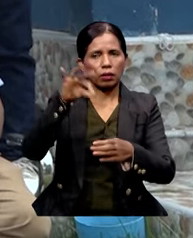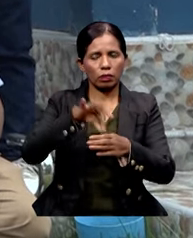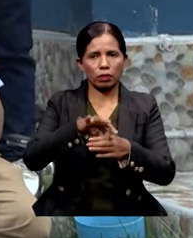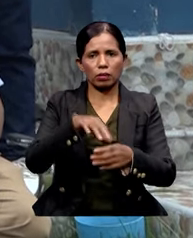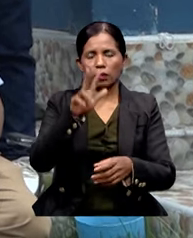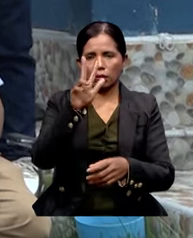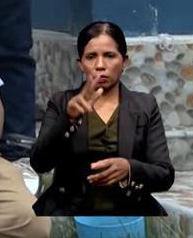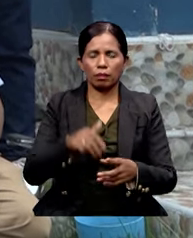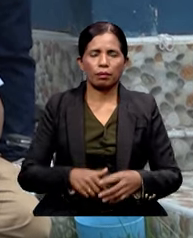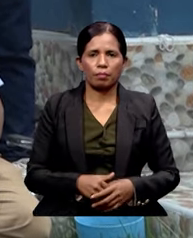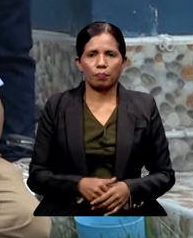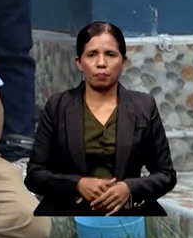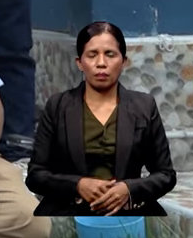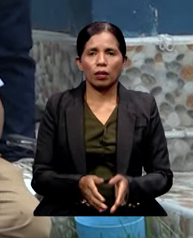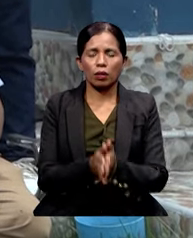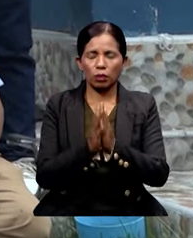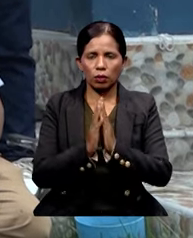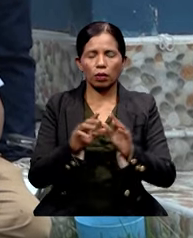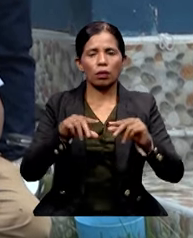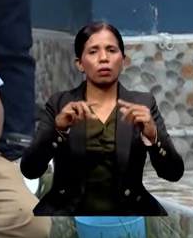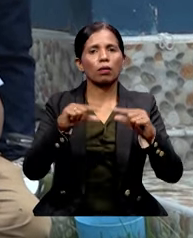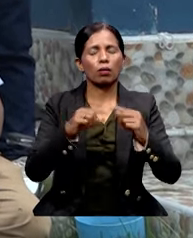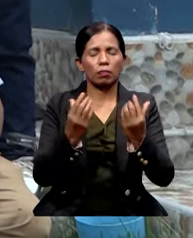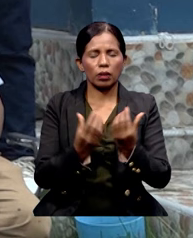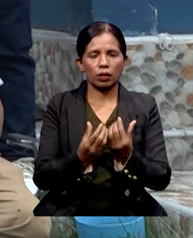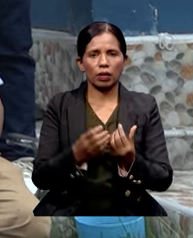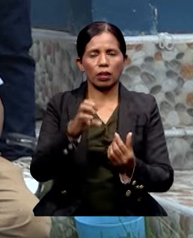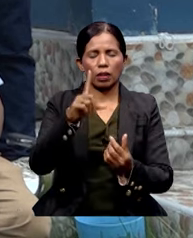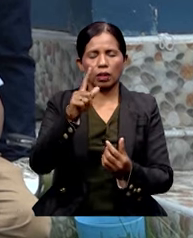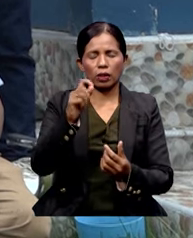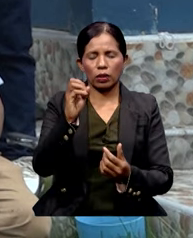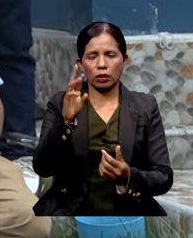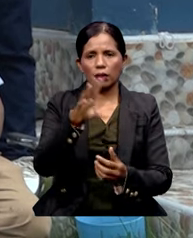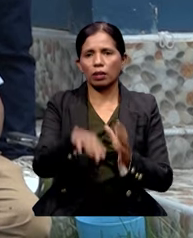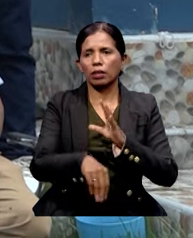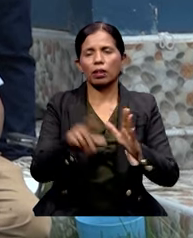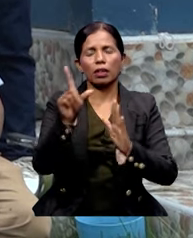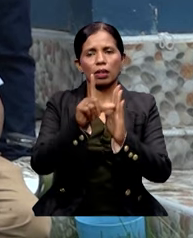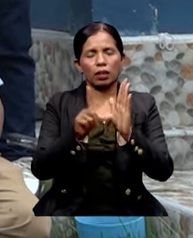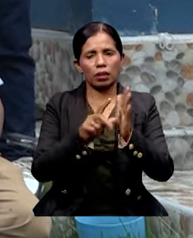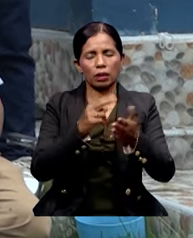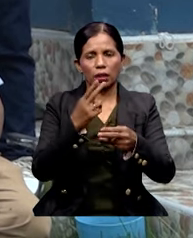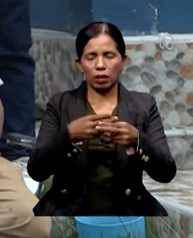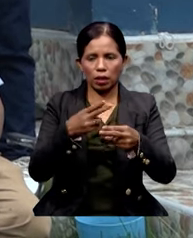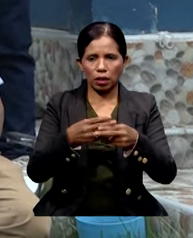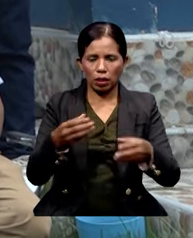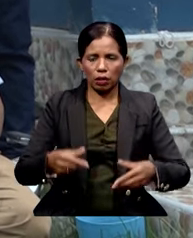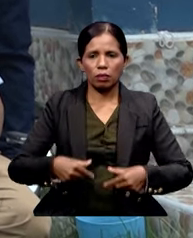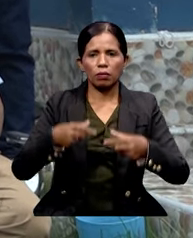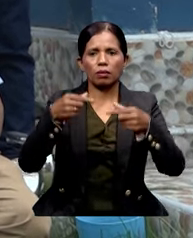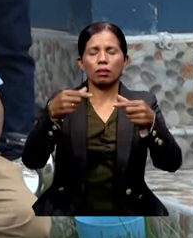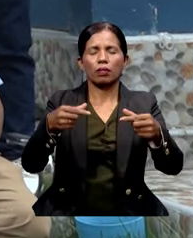Tolu, uso o comitê eleitoral. Atu retira a lista narang neve, mas impõe ona